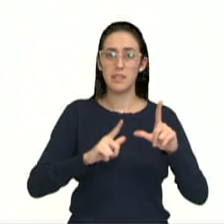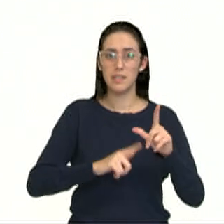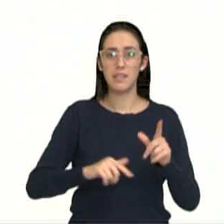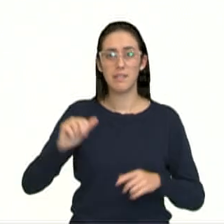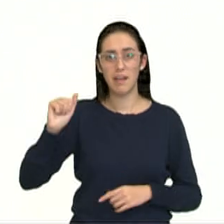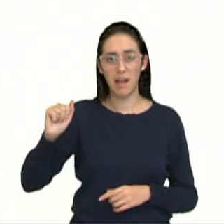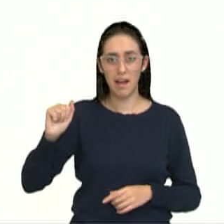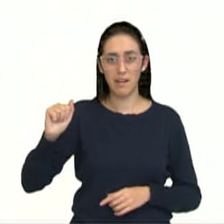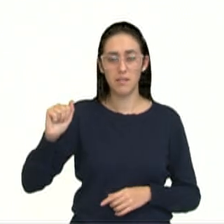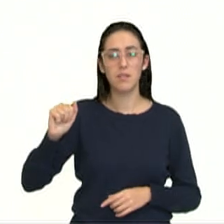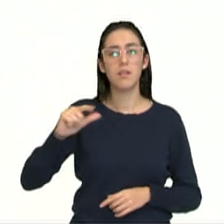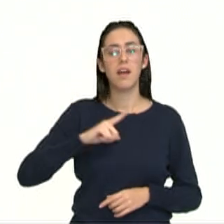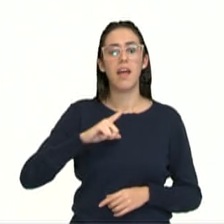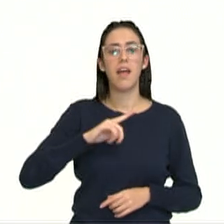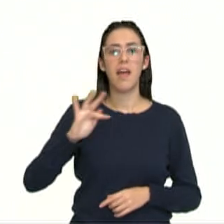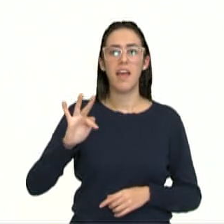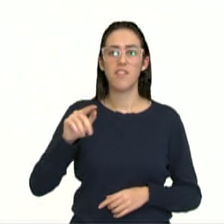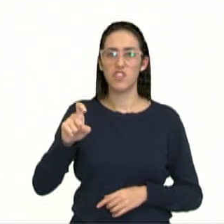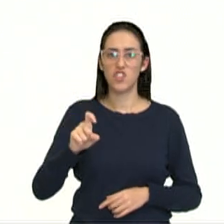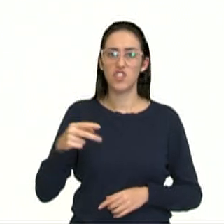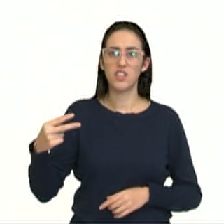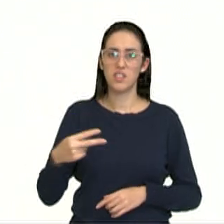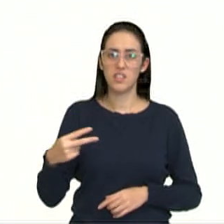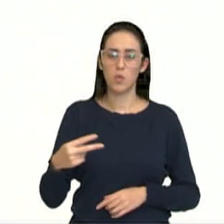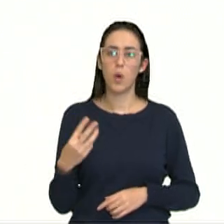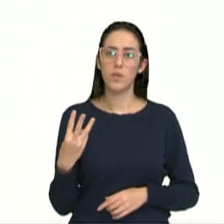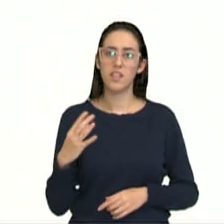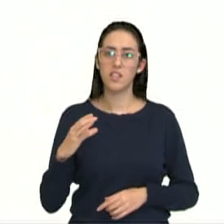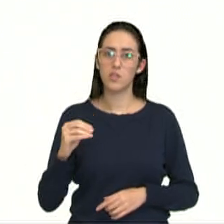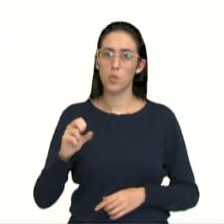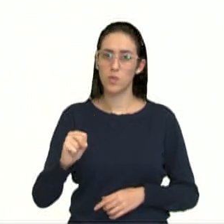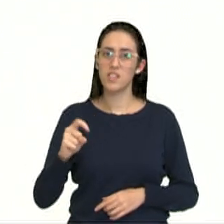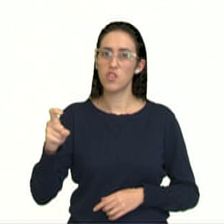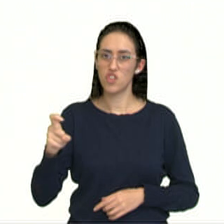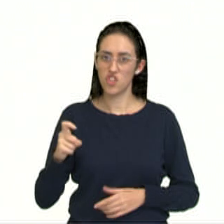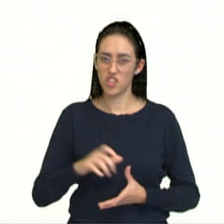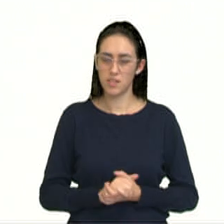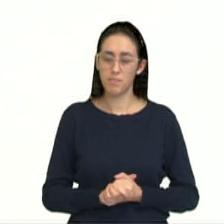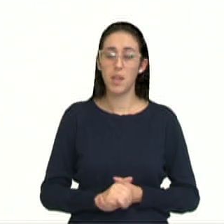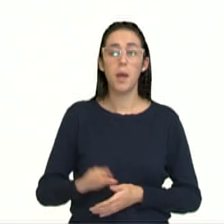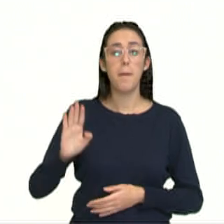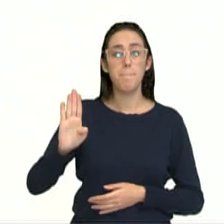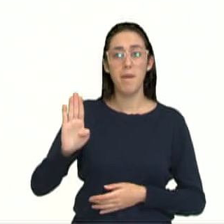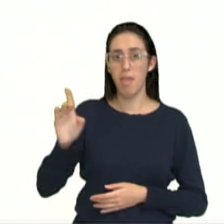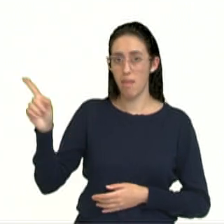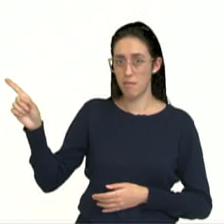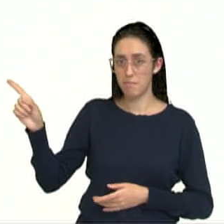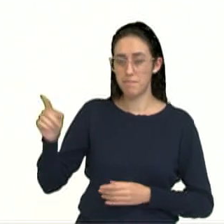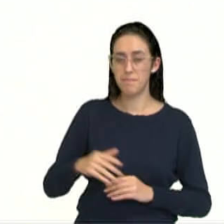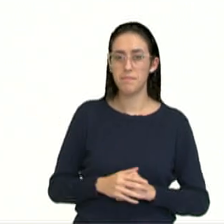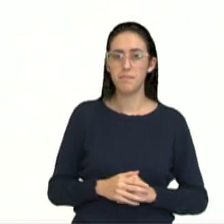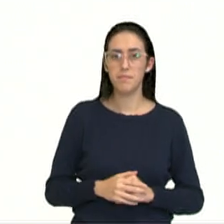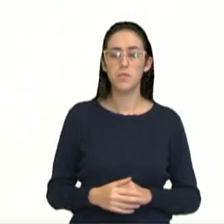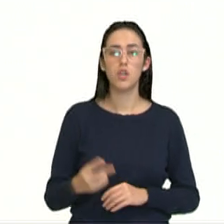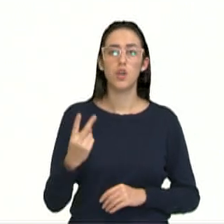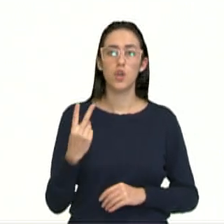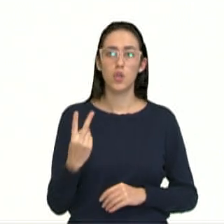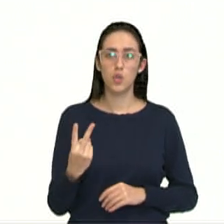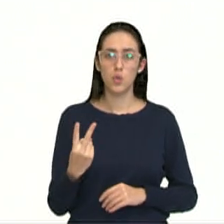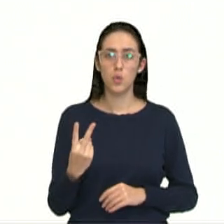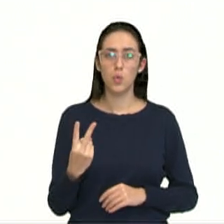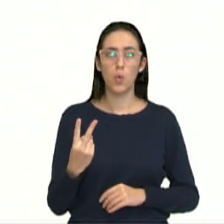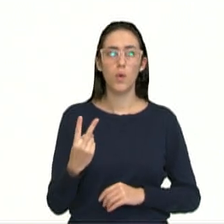tenho f de x igual 3 cosseno de x. Para a letra B, eu tenho 2